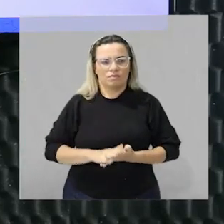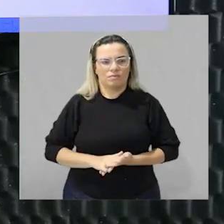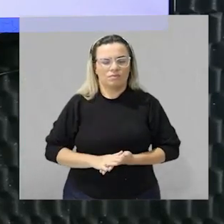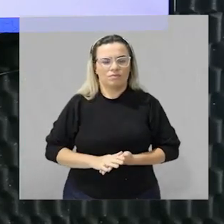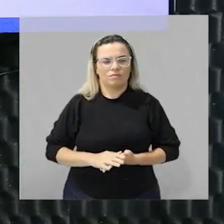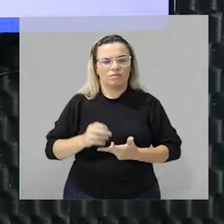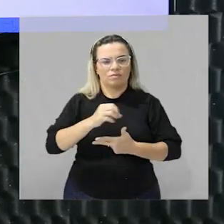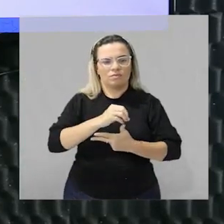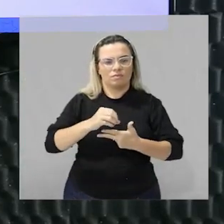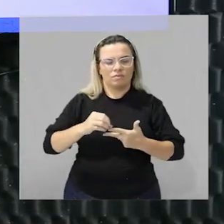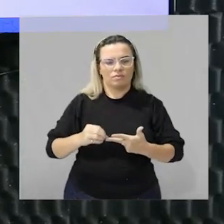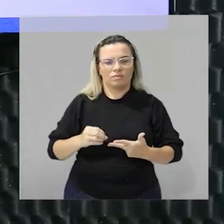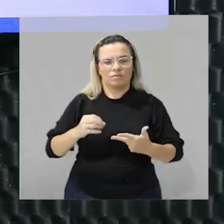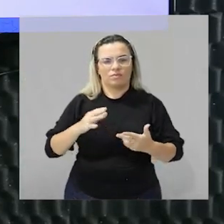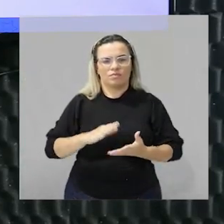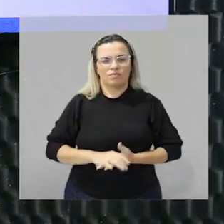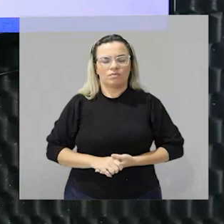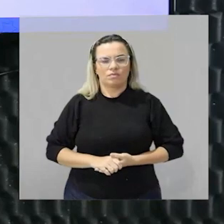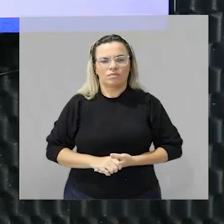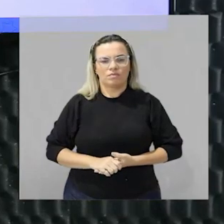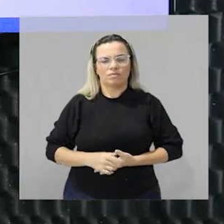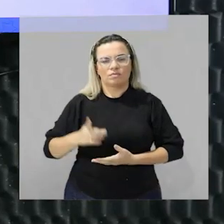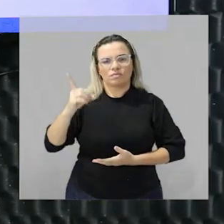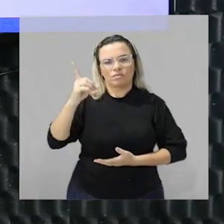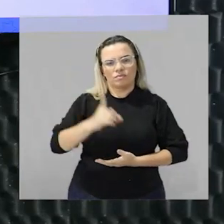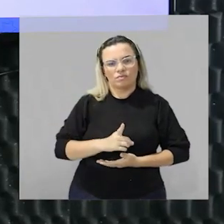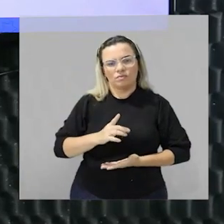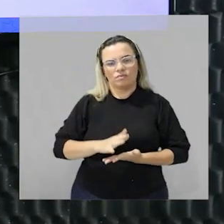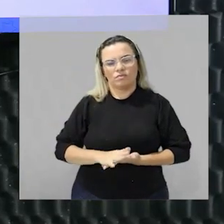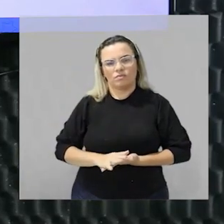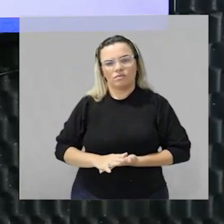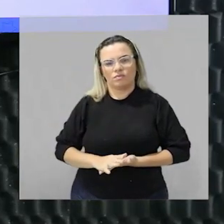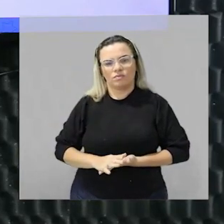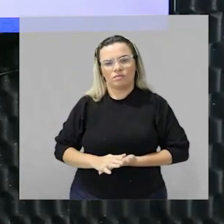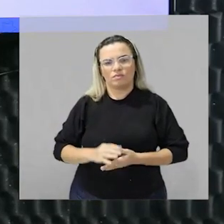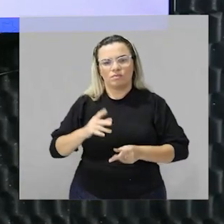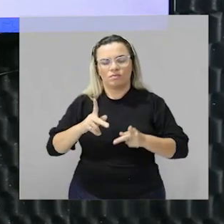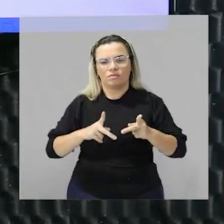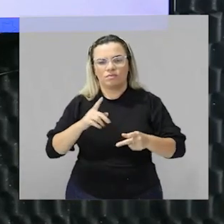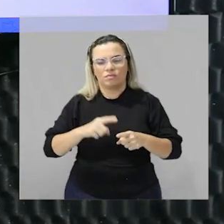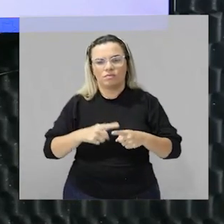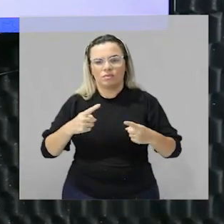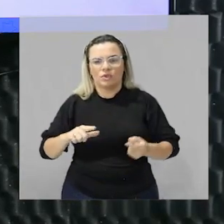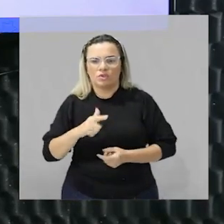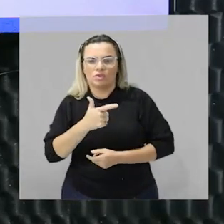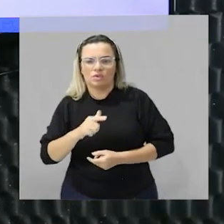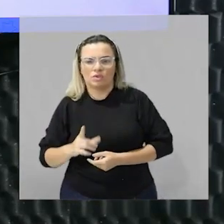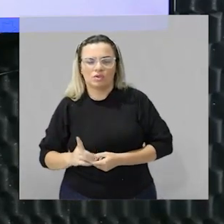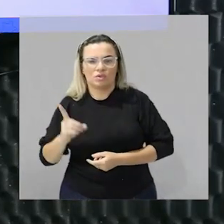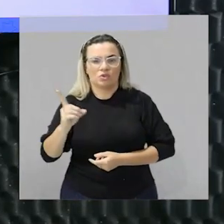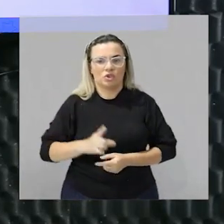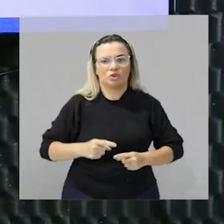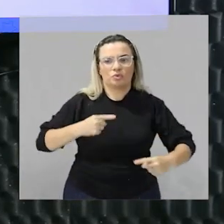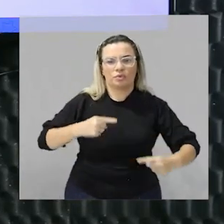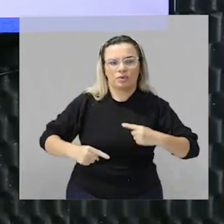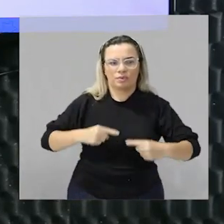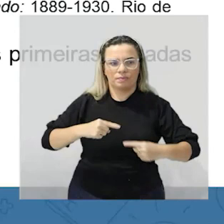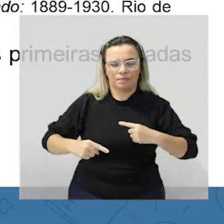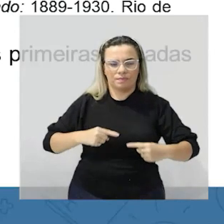Enem. Olha só. Com direitos civis, mas sem direitos